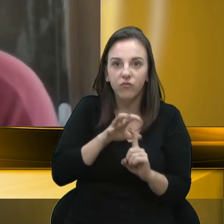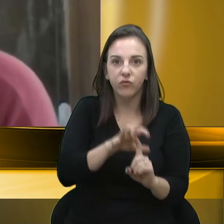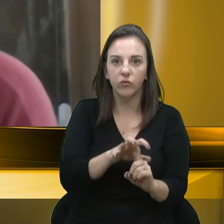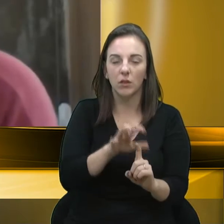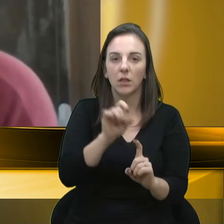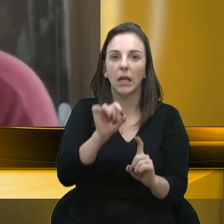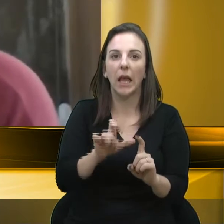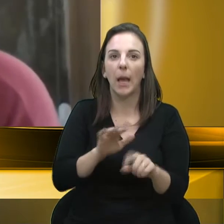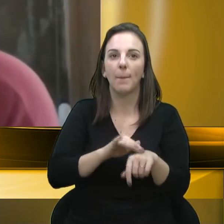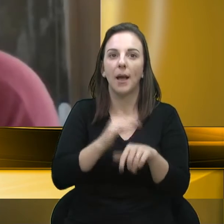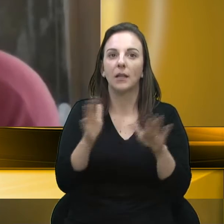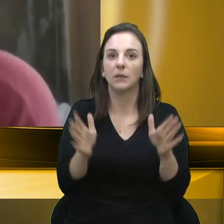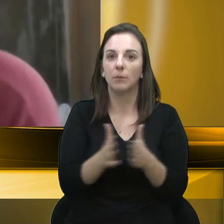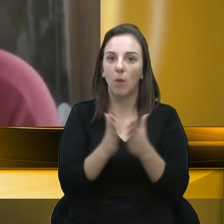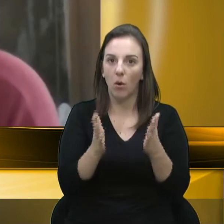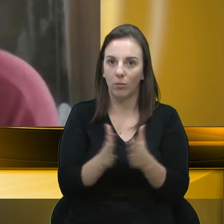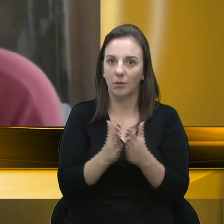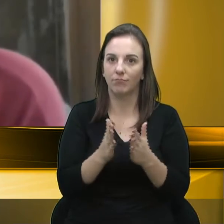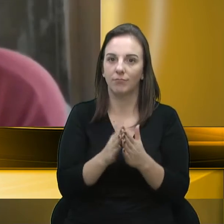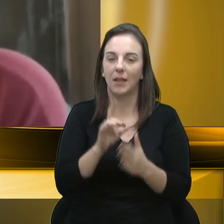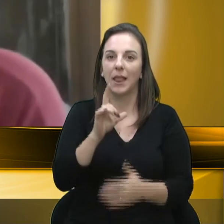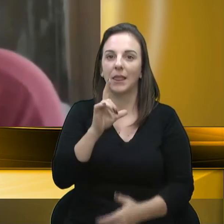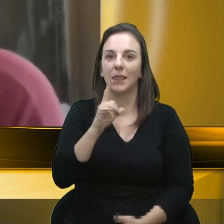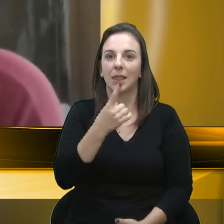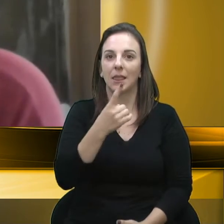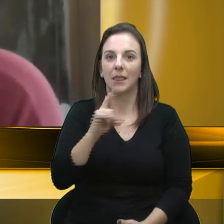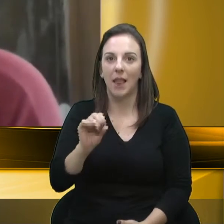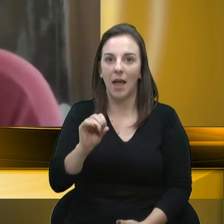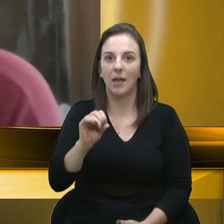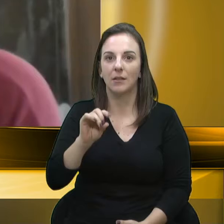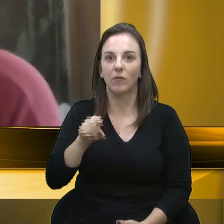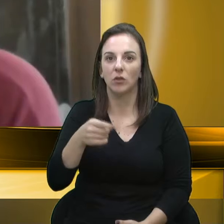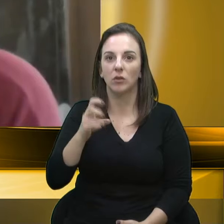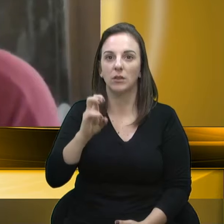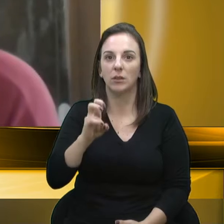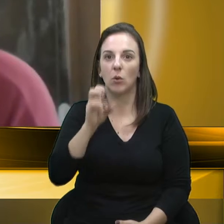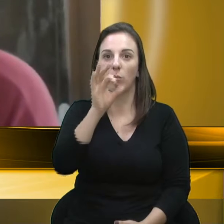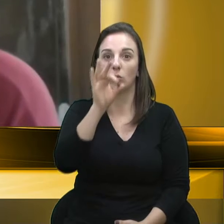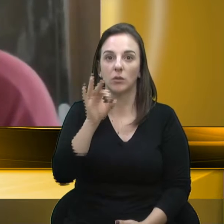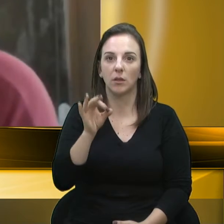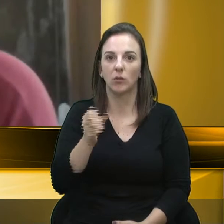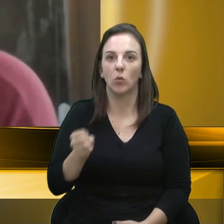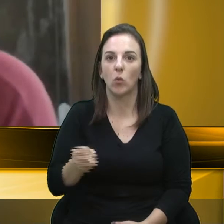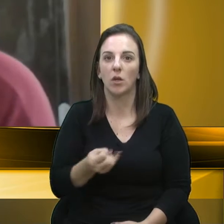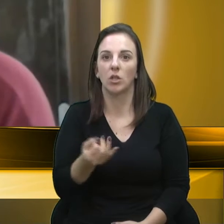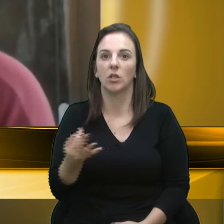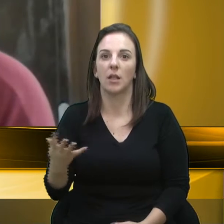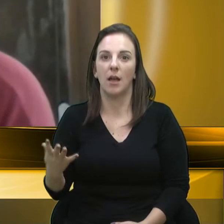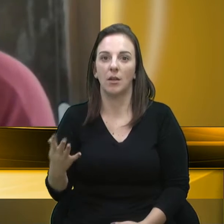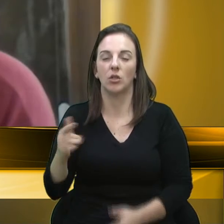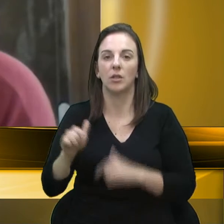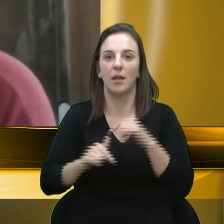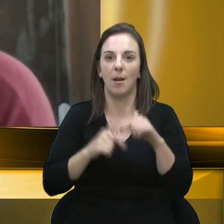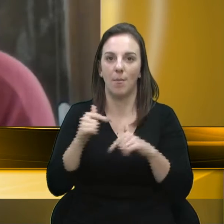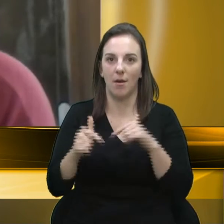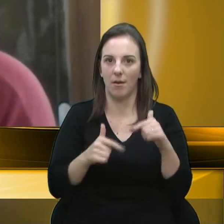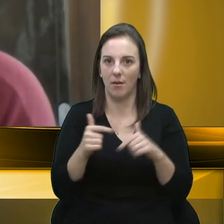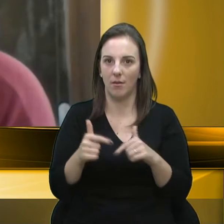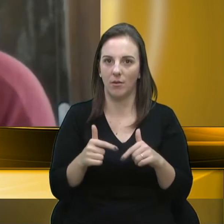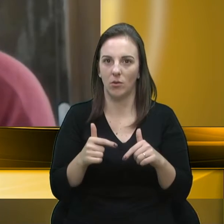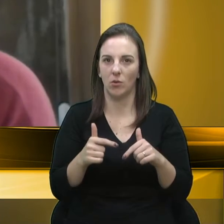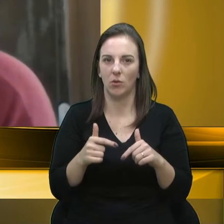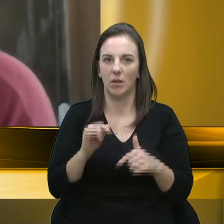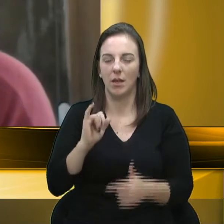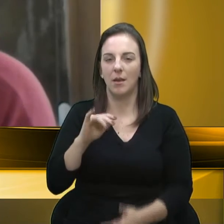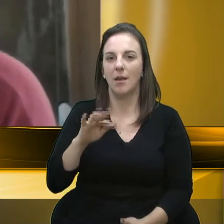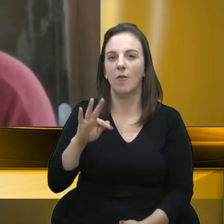de 10,5% no número de trabalhadores informais empregados. Esta recessão, assim como as